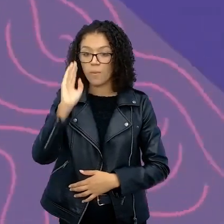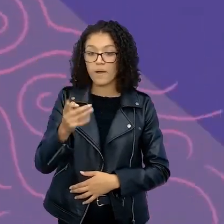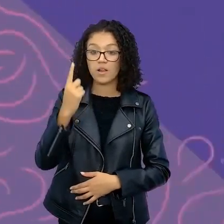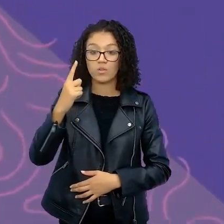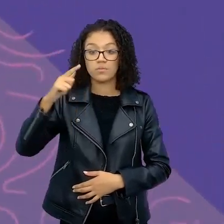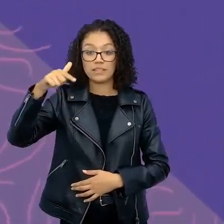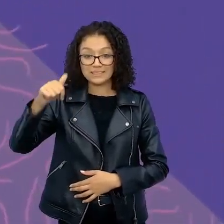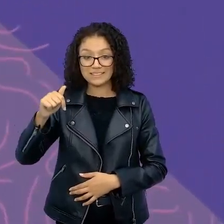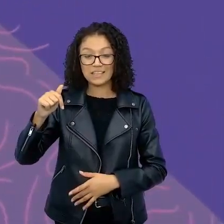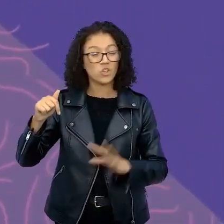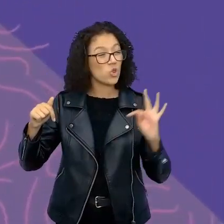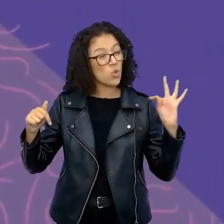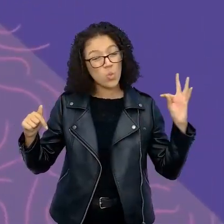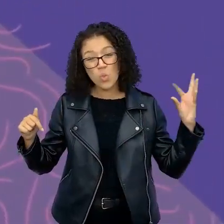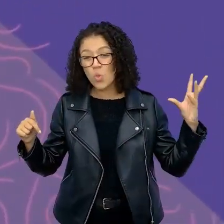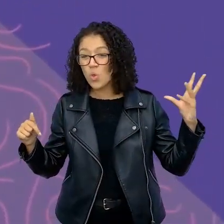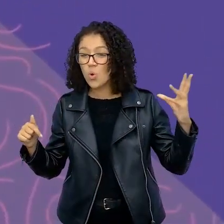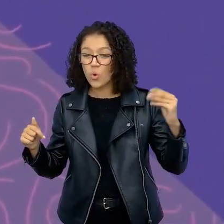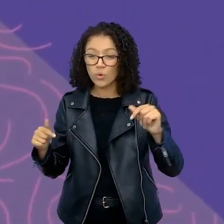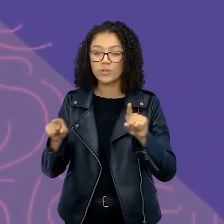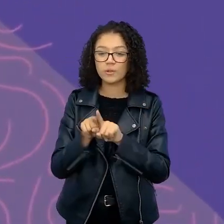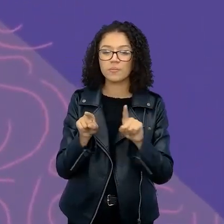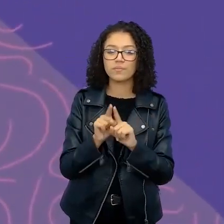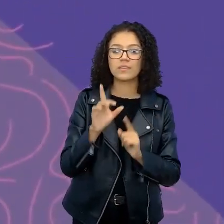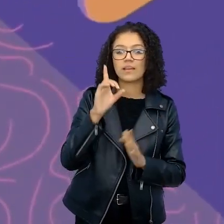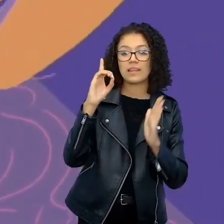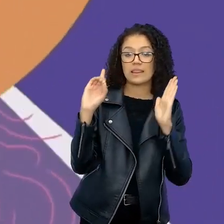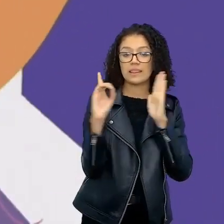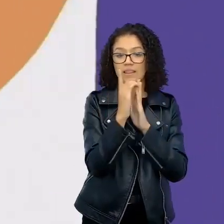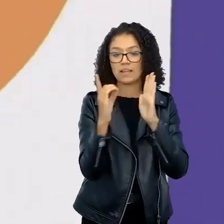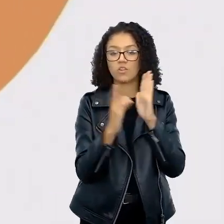13.431/2017 e das diretrizes do Decreto número